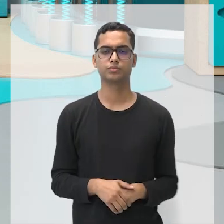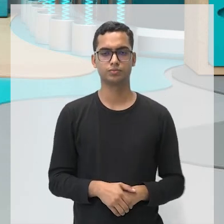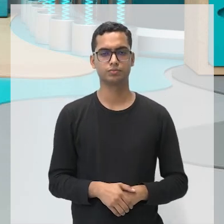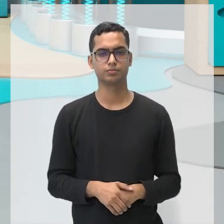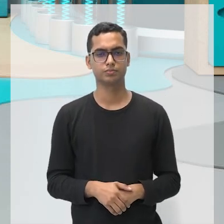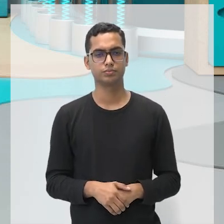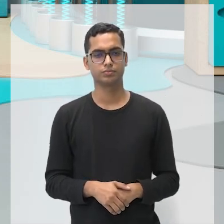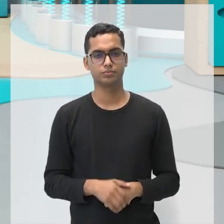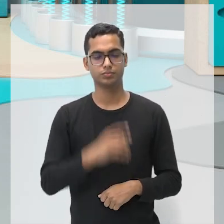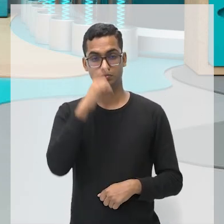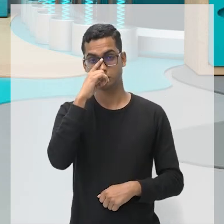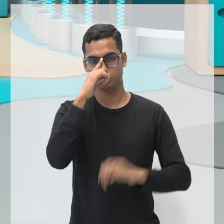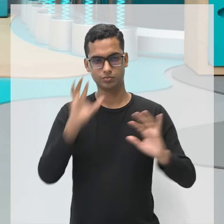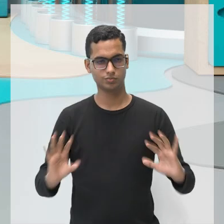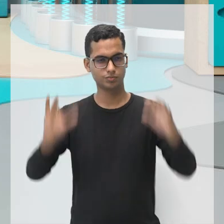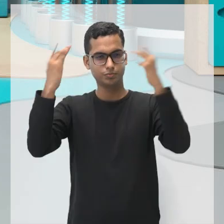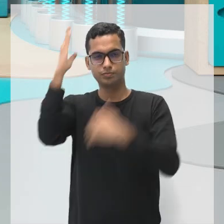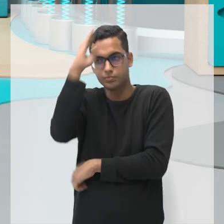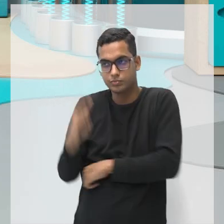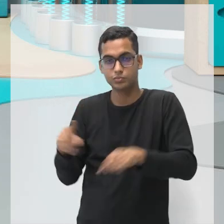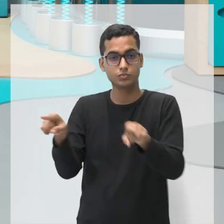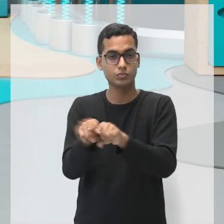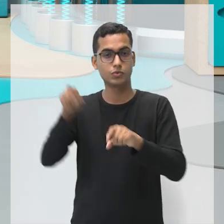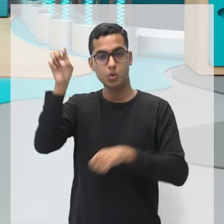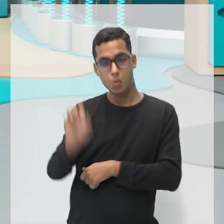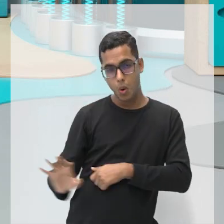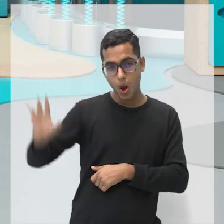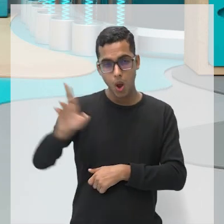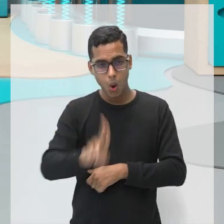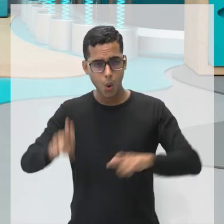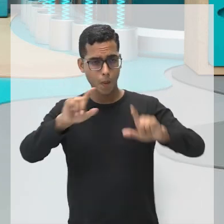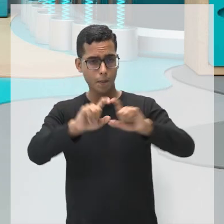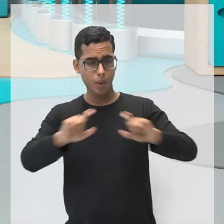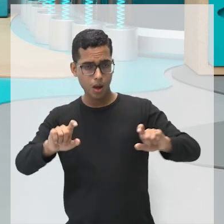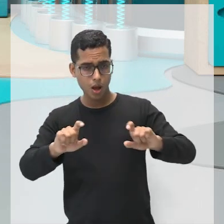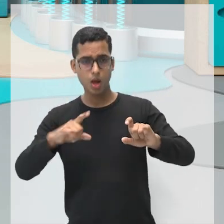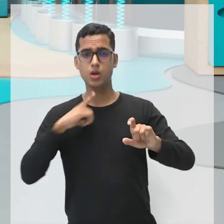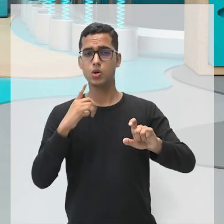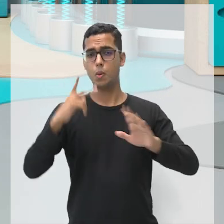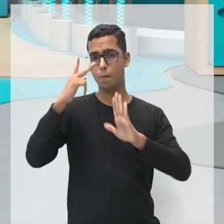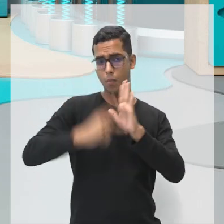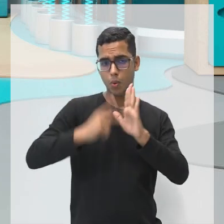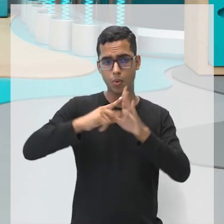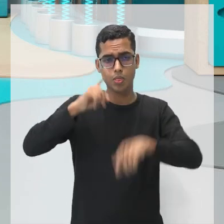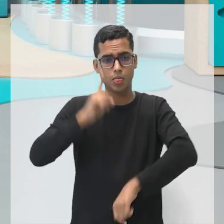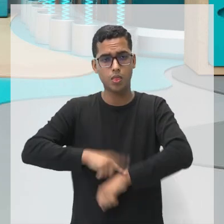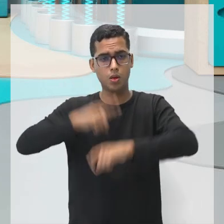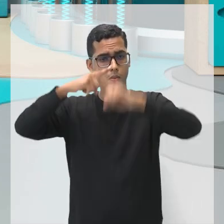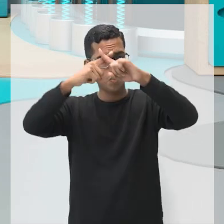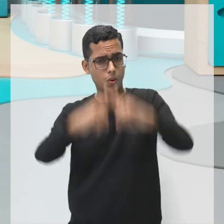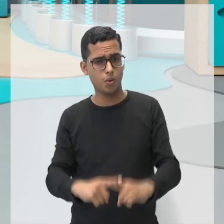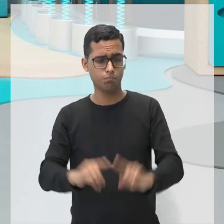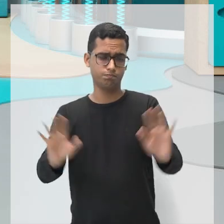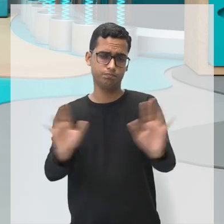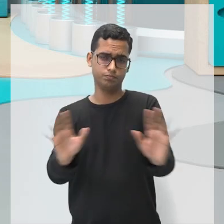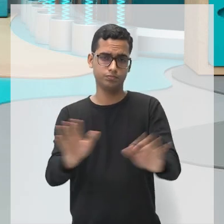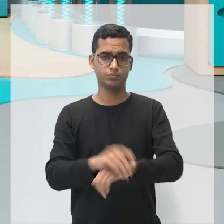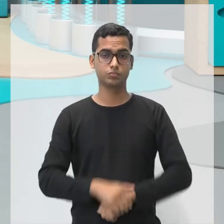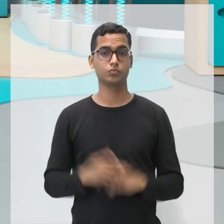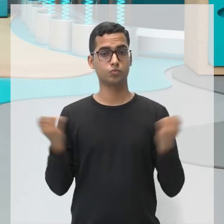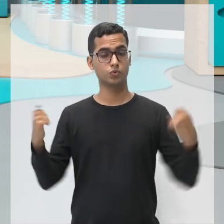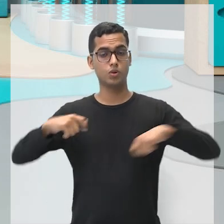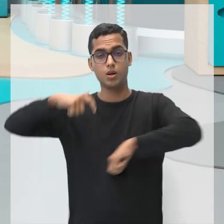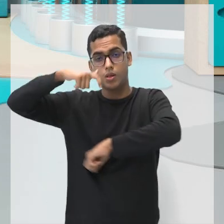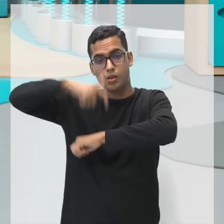dos maiores festivais brasileiros e europeus, eles não usam o placar de pontos durante a partida, que